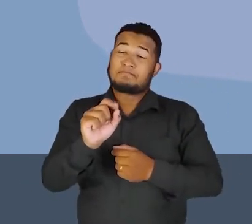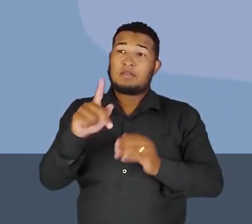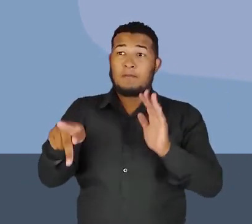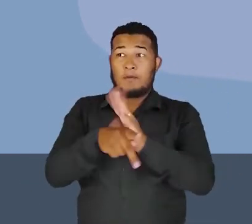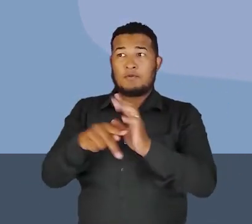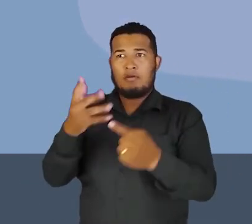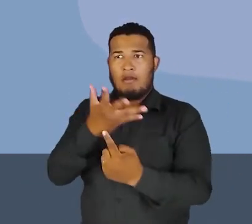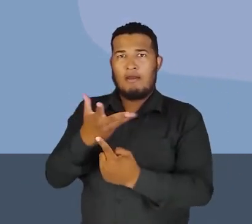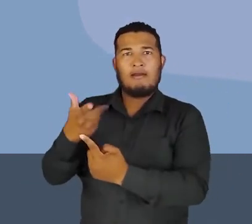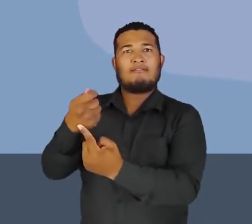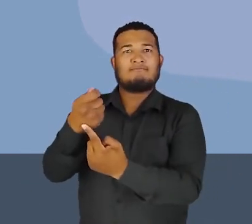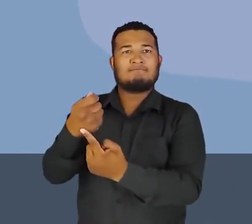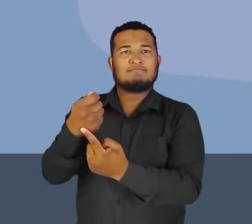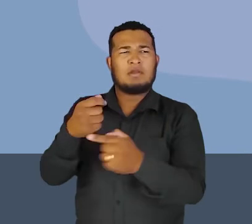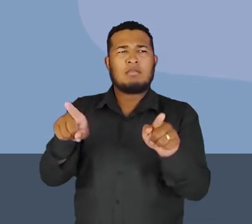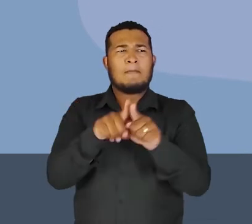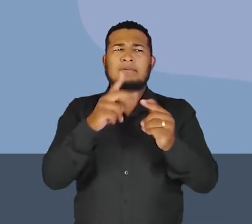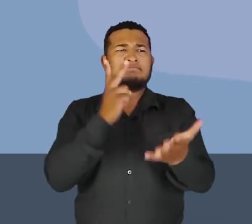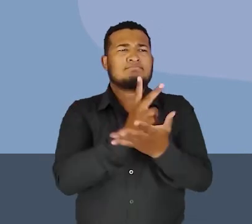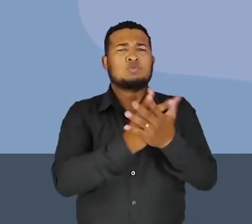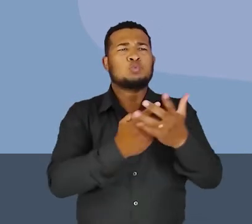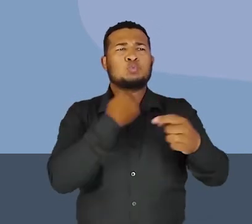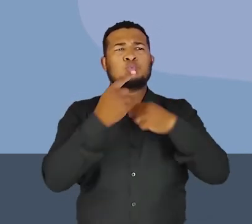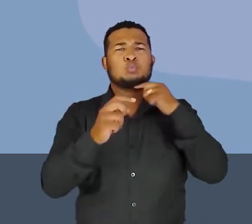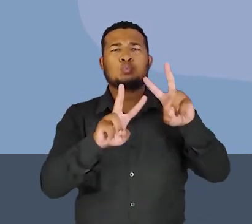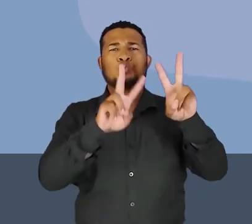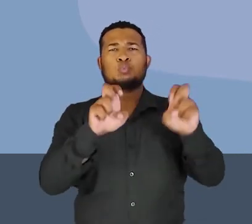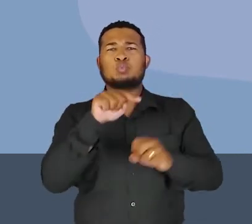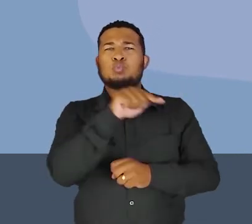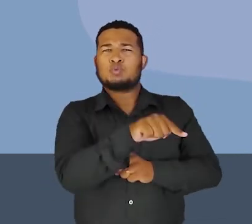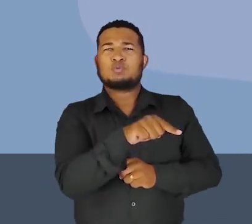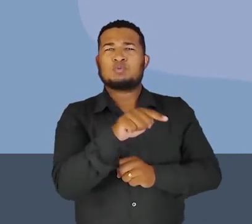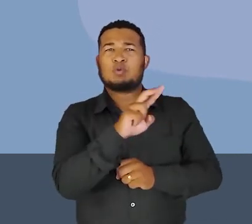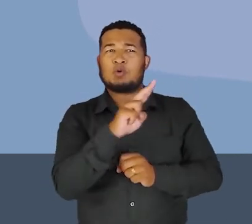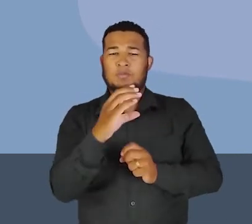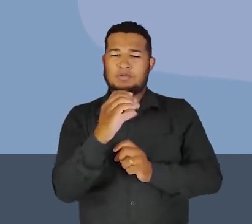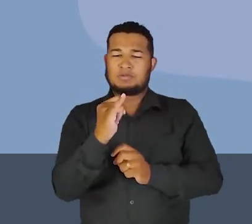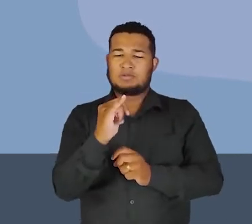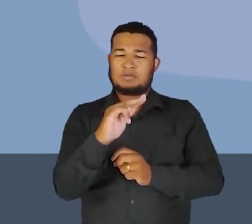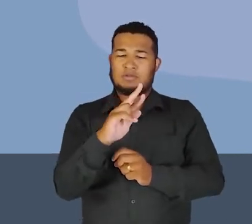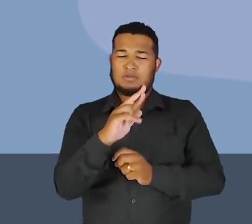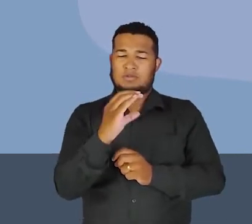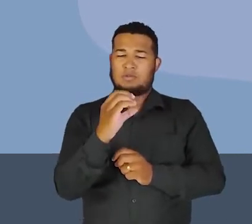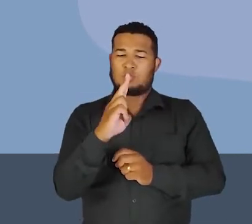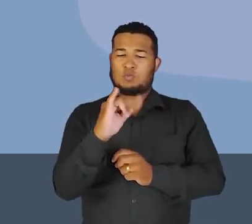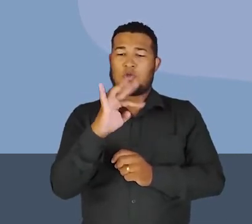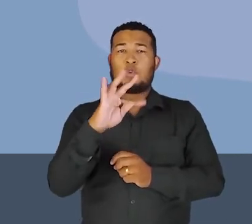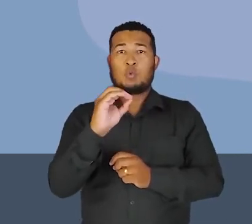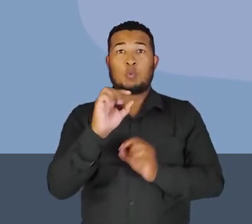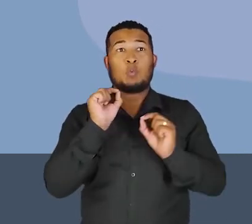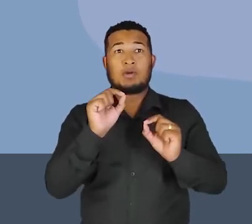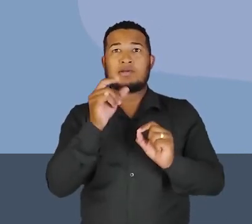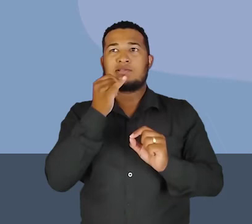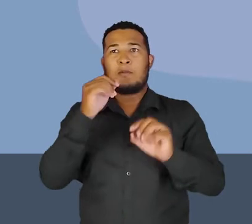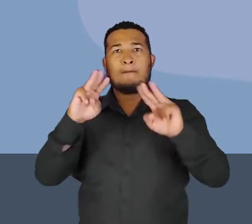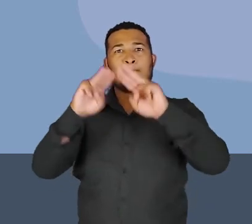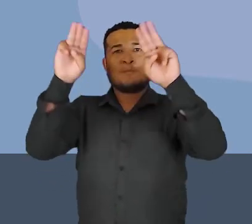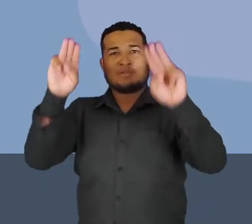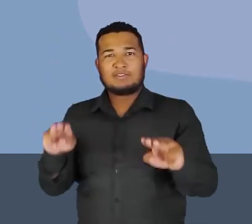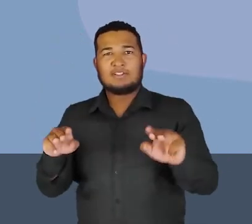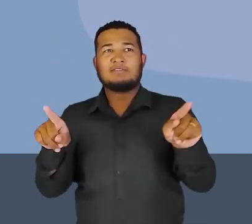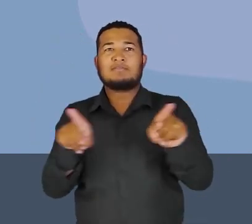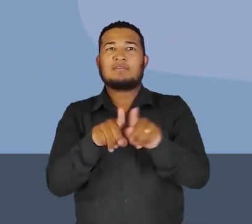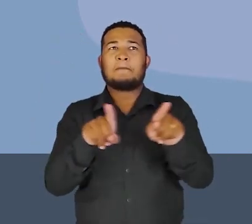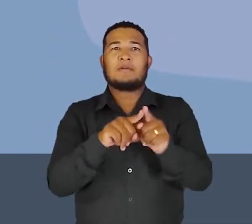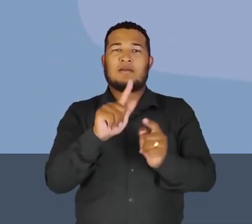da obra de arte, né? E questionando esse circuito, né? O circuito, qual seria esse circuito tradicional? Os museus e as galerias, né? Ou os livros